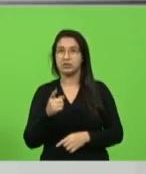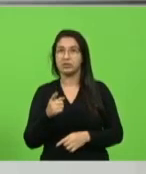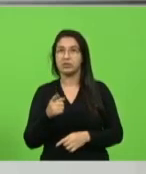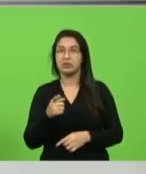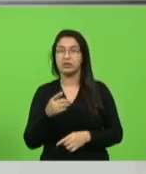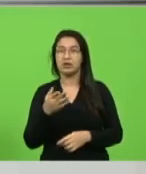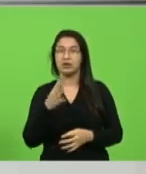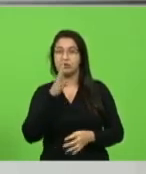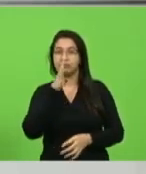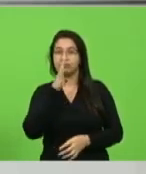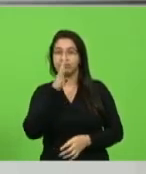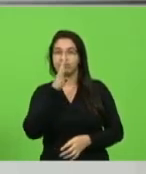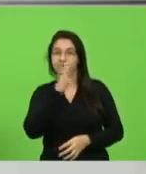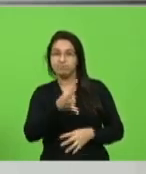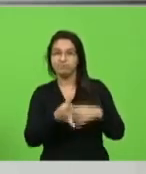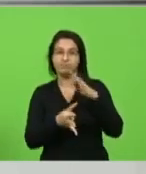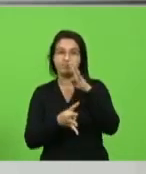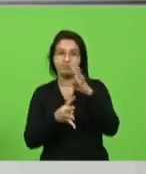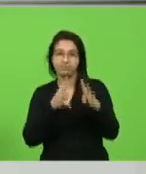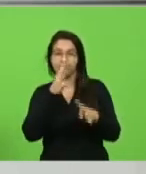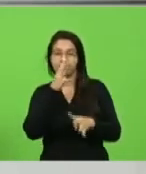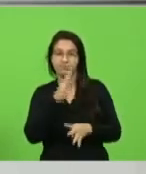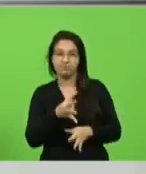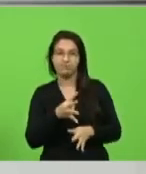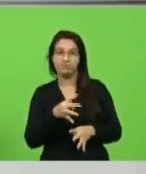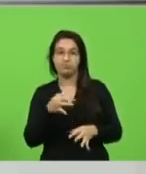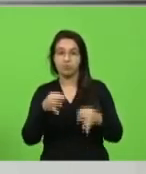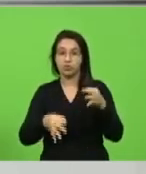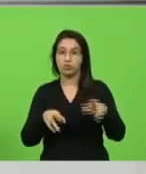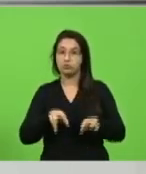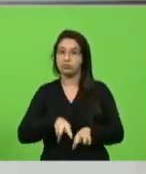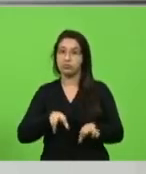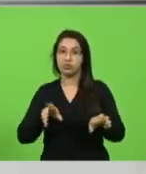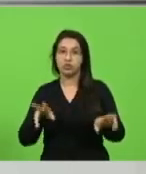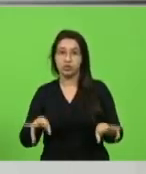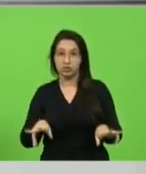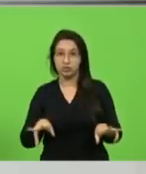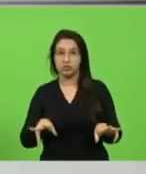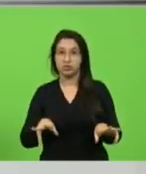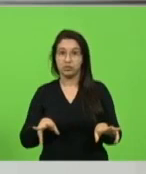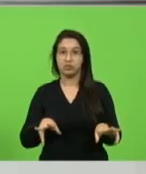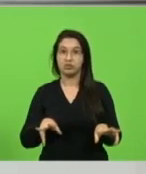ofensa a bens jurídicos distintos daqueles que são aqui tutelados.